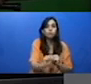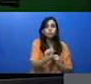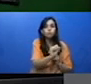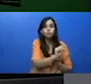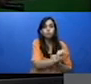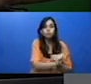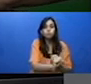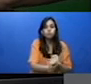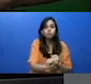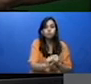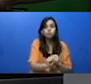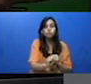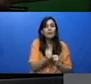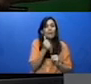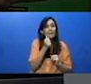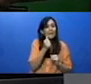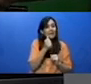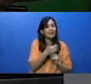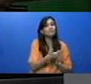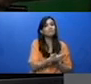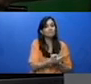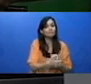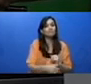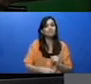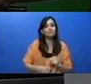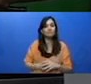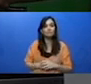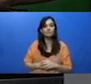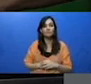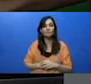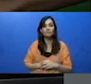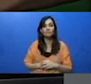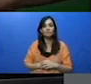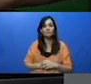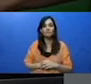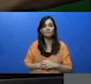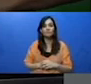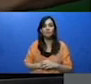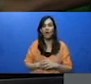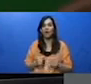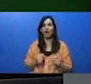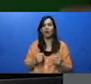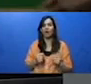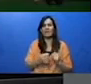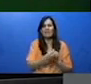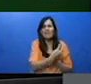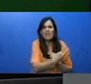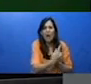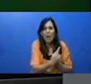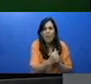presta bastante atenção. Maior do que 320? Será que isso aqui tá certo?